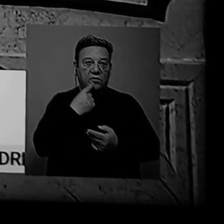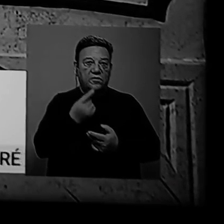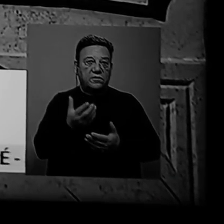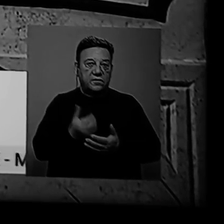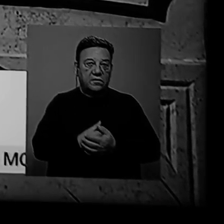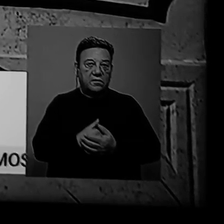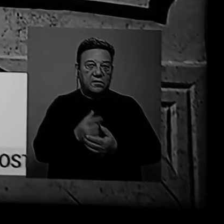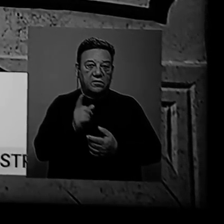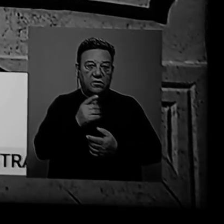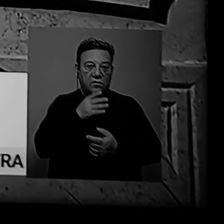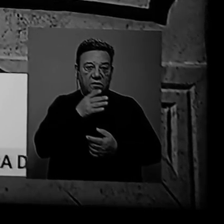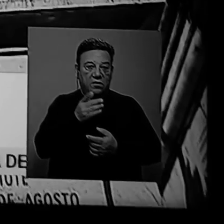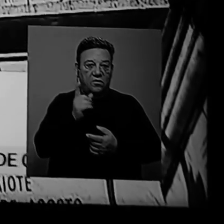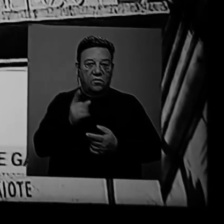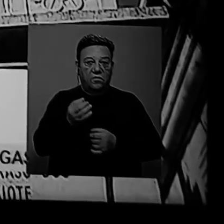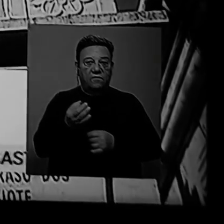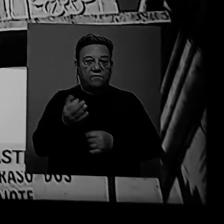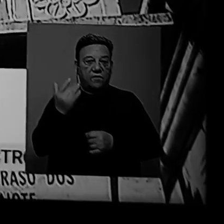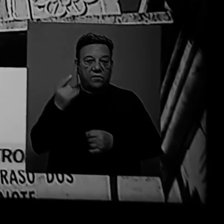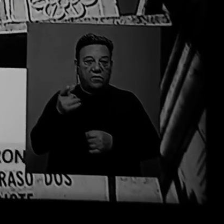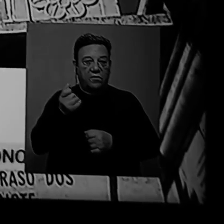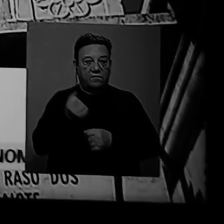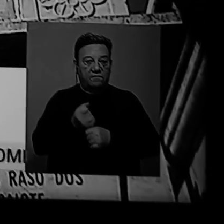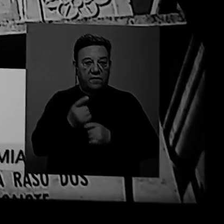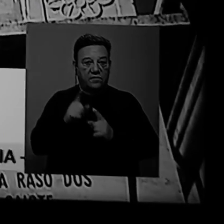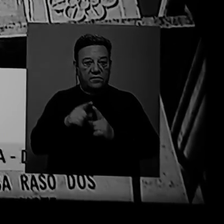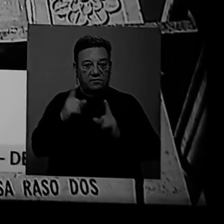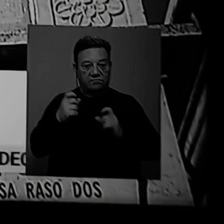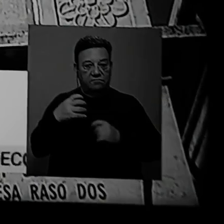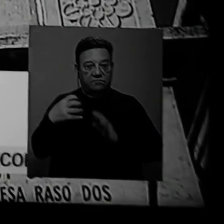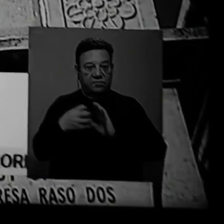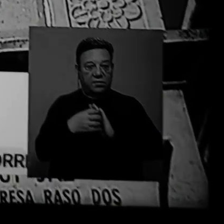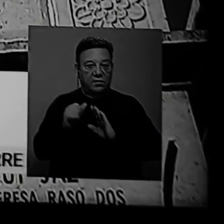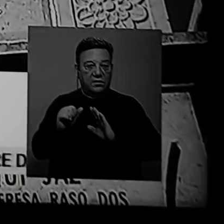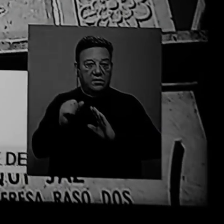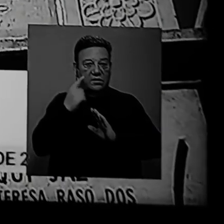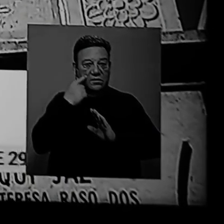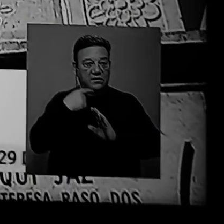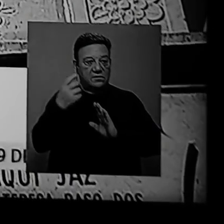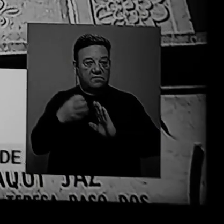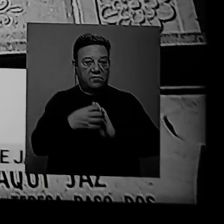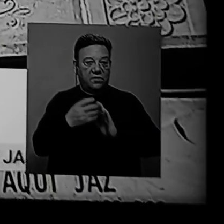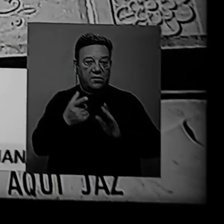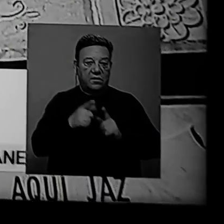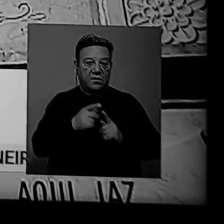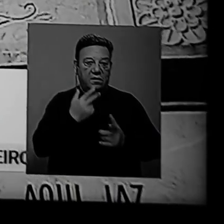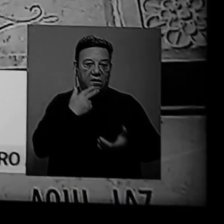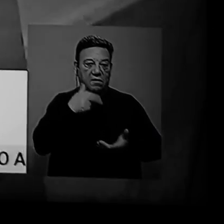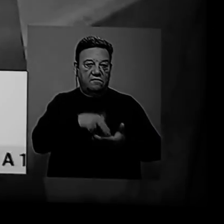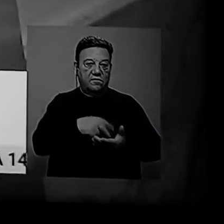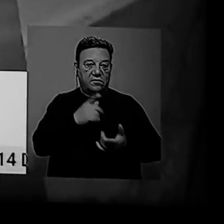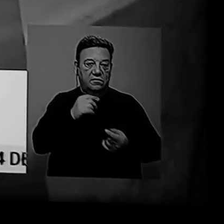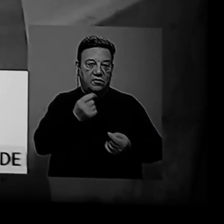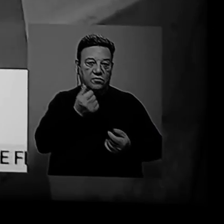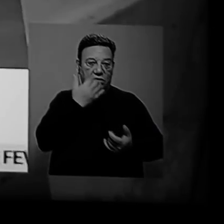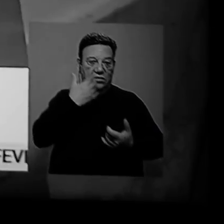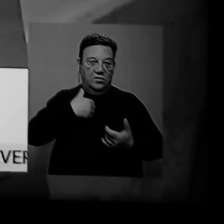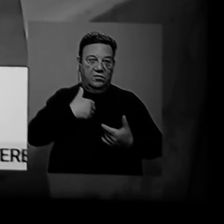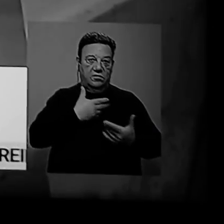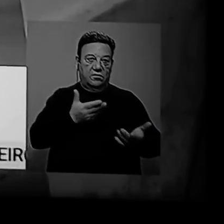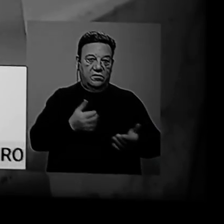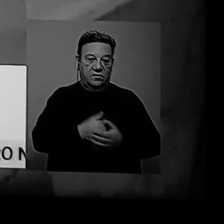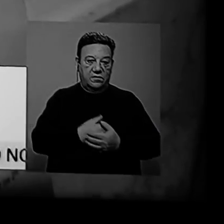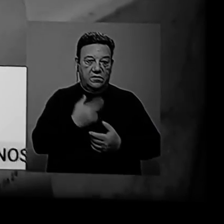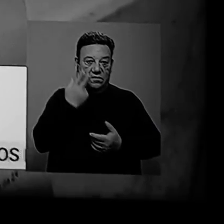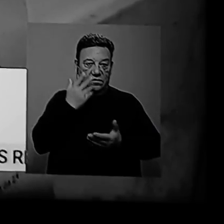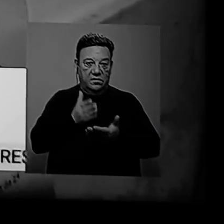isto? Não dizemos o que foi. Ele faz-se retratar com os seus símbolos. Uma afirmação até de orgulho. Estamos a ver, através